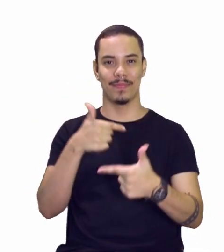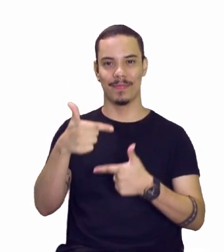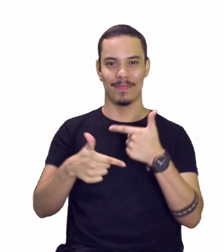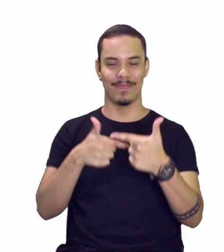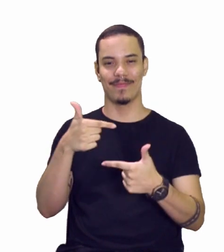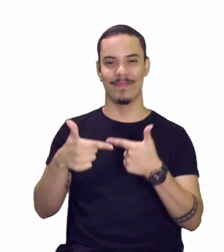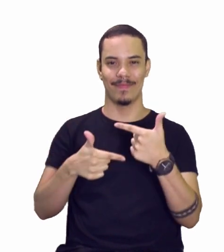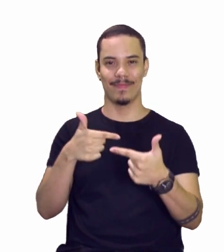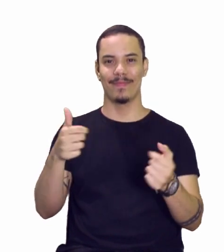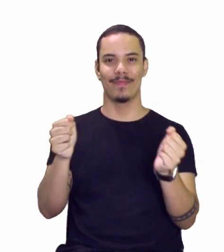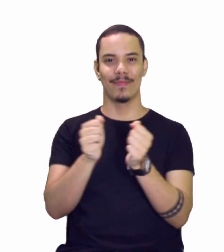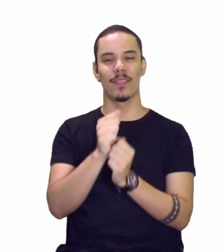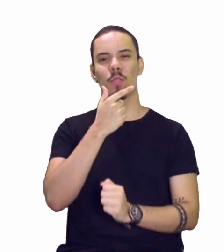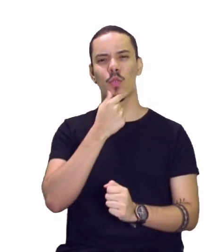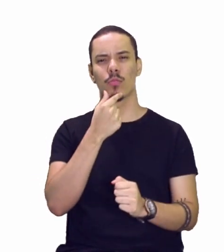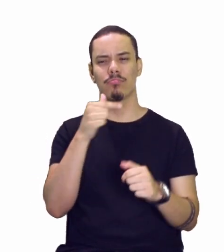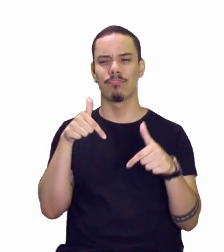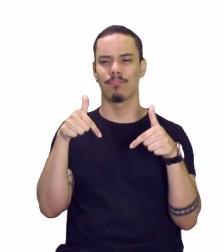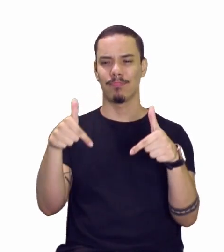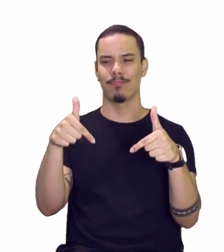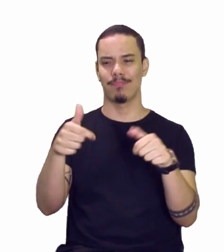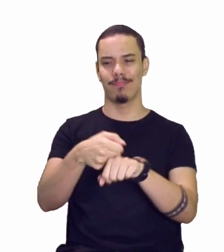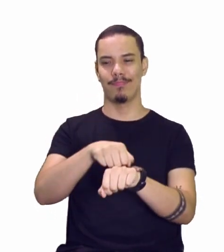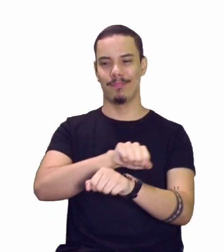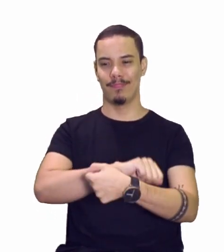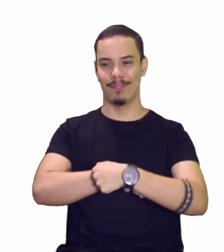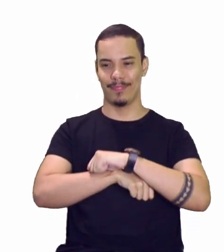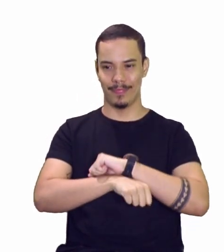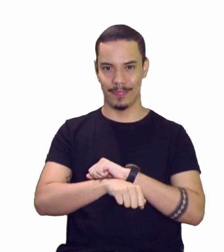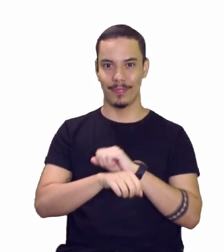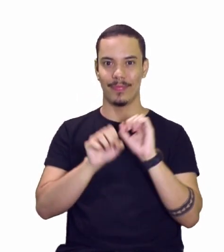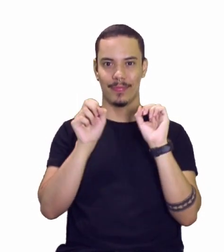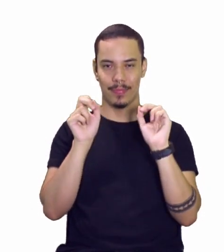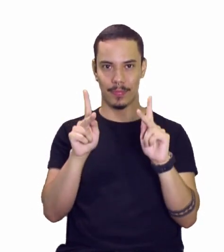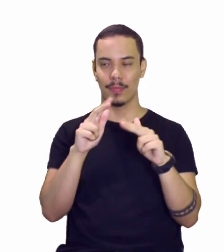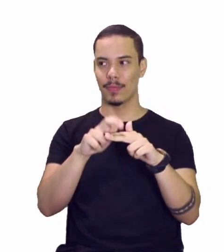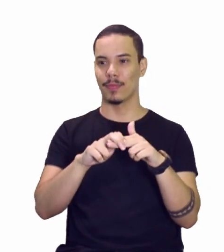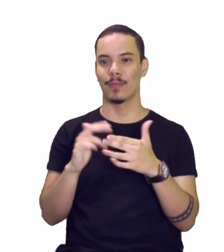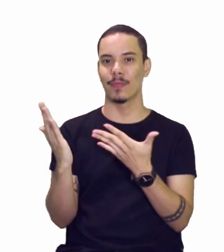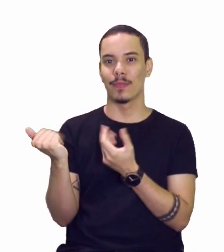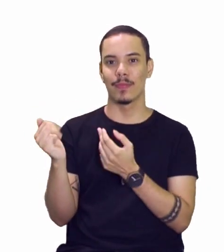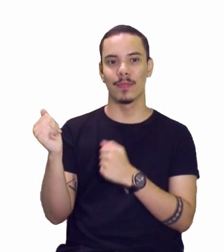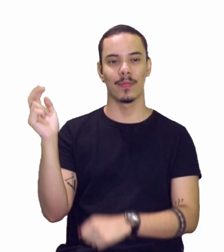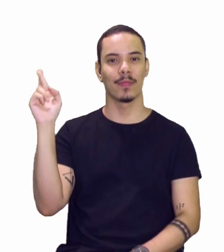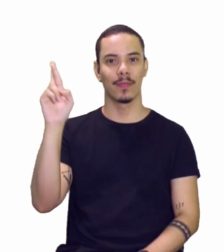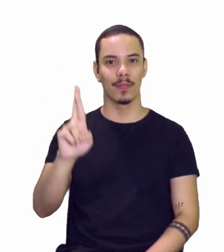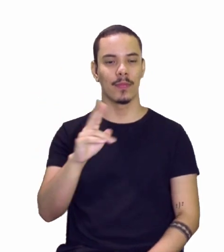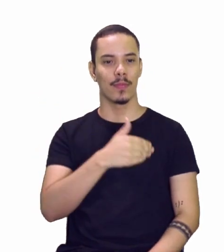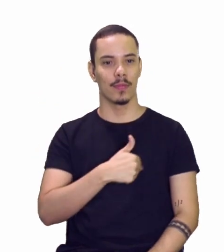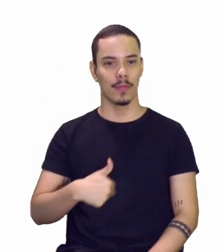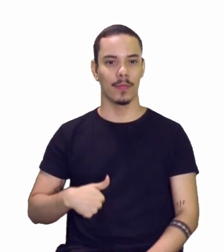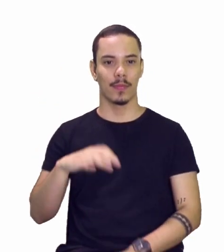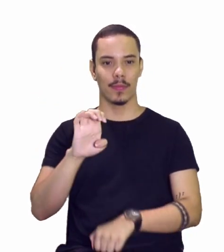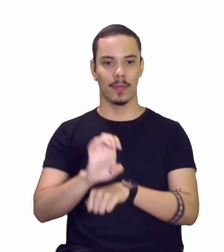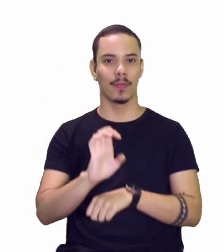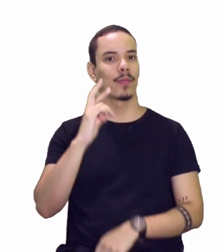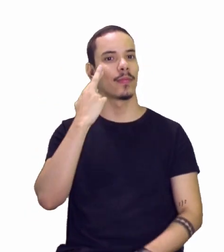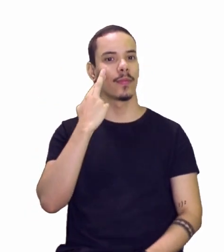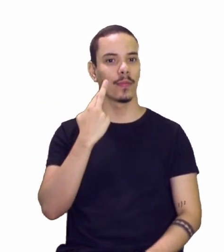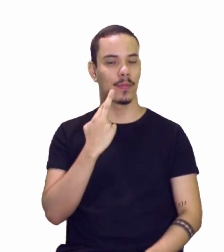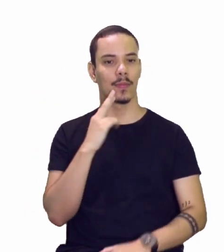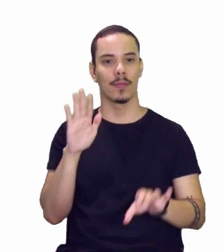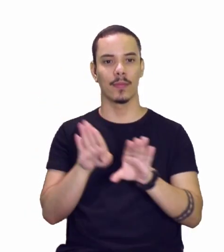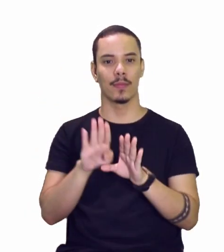você, que era tão jovem, tão dedicado, tá? Portanto, meus queridos jovens, em nome do Estado, do Governo de Rondônia,